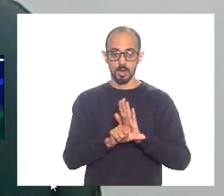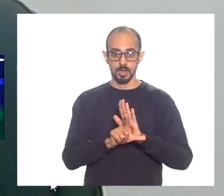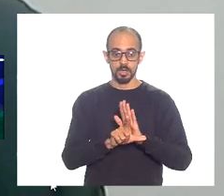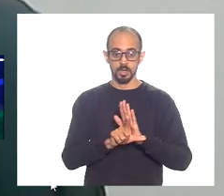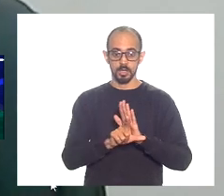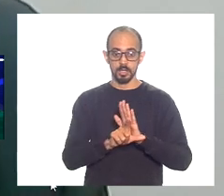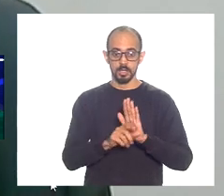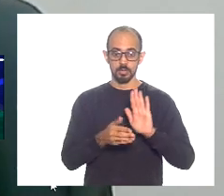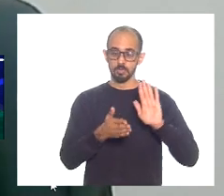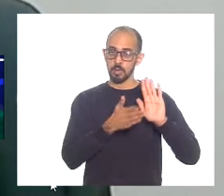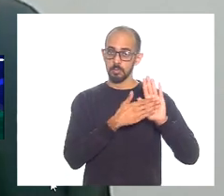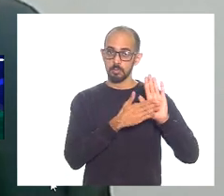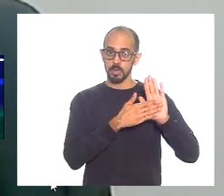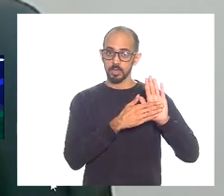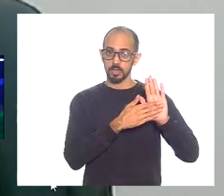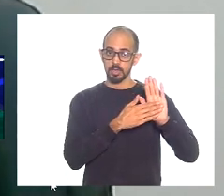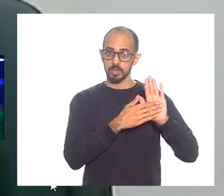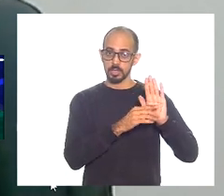elaboração,